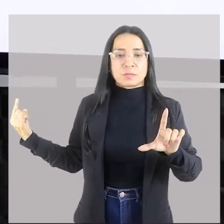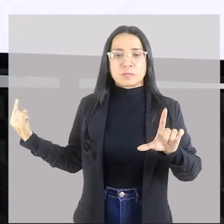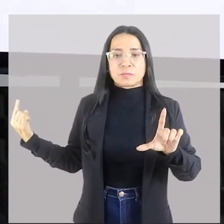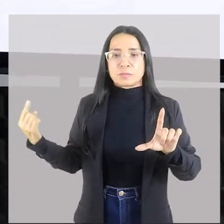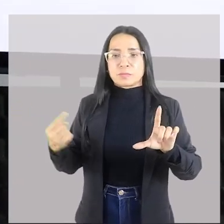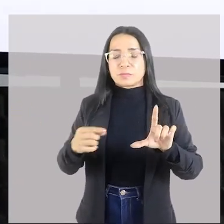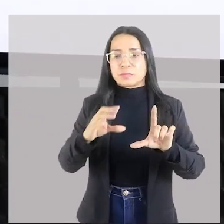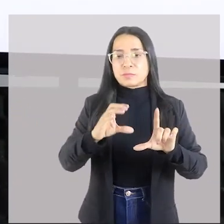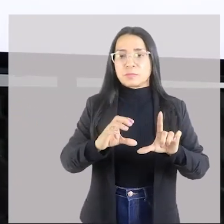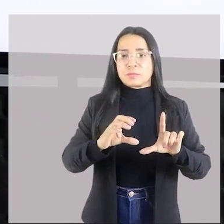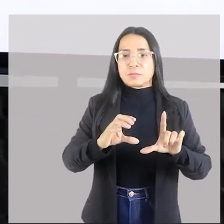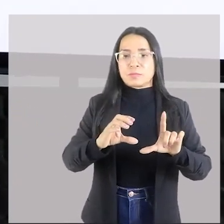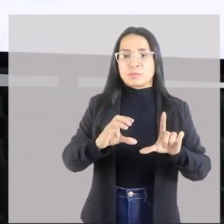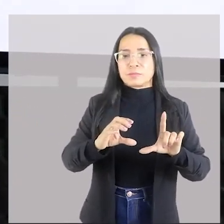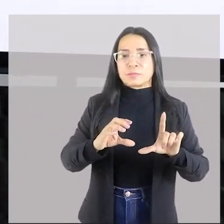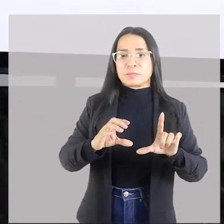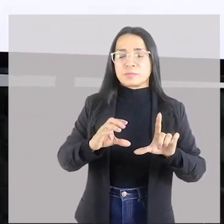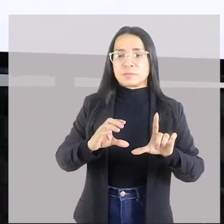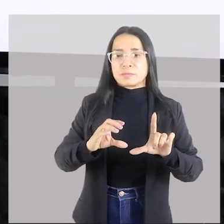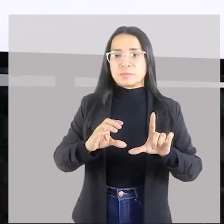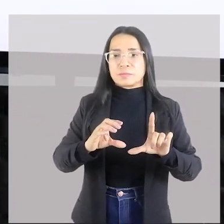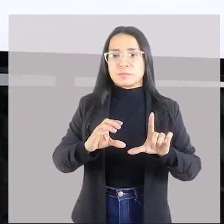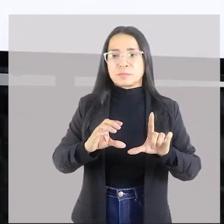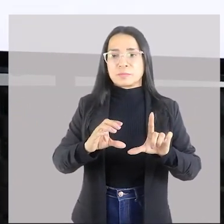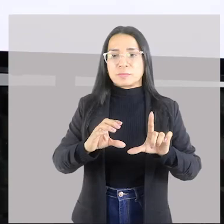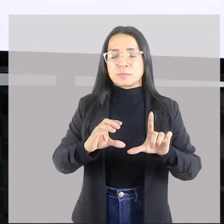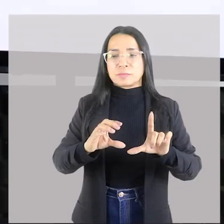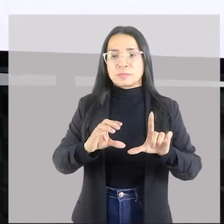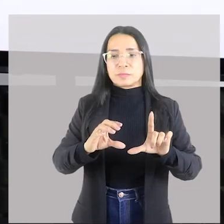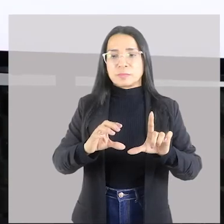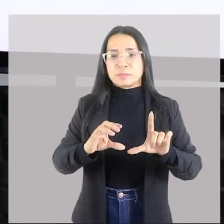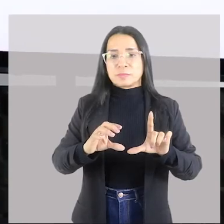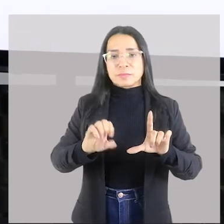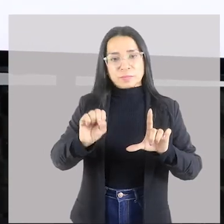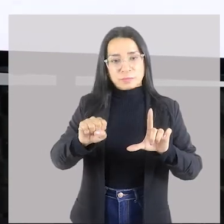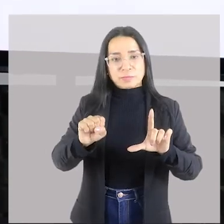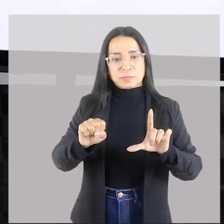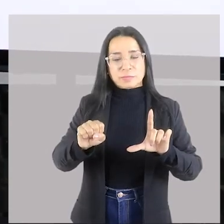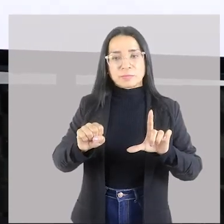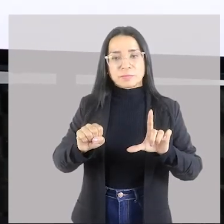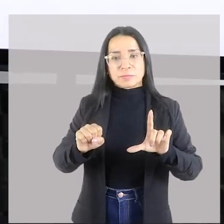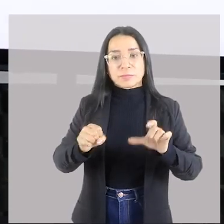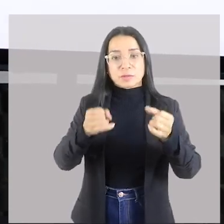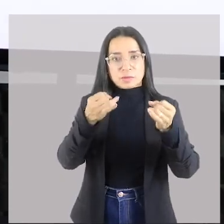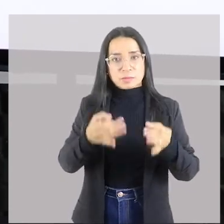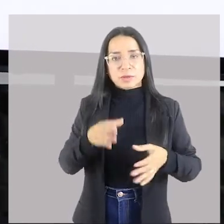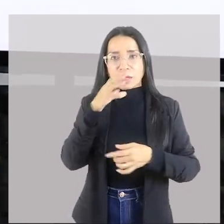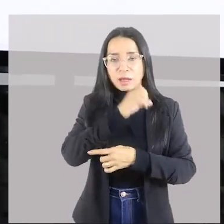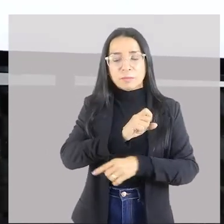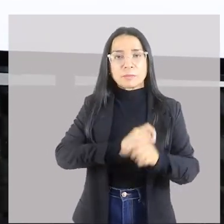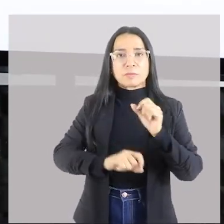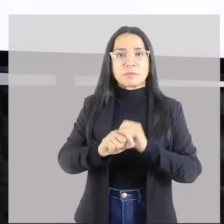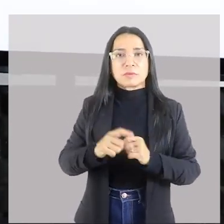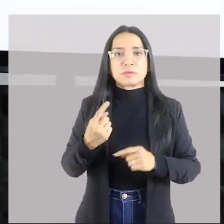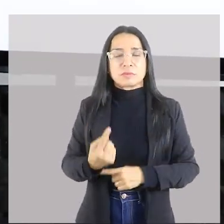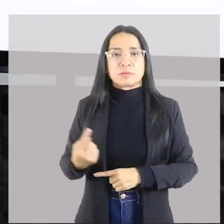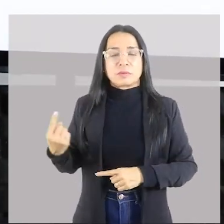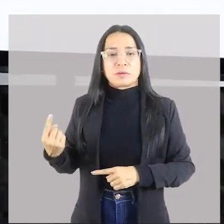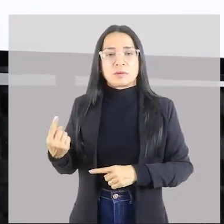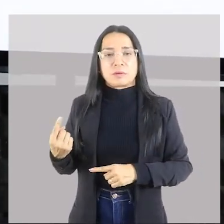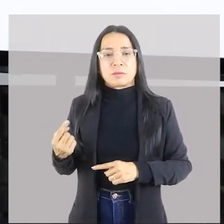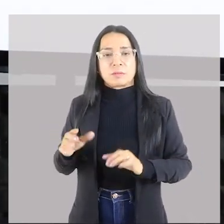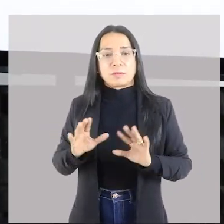Apresenta isomeria geométrica ou cis-trans? Sim. Eu vou fazer um comentário bem rápido,